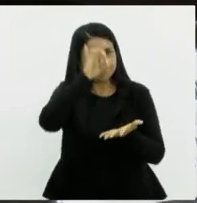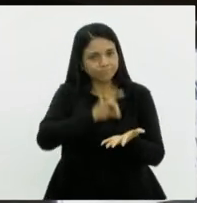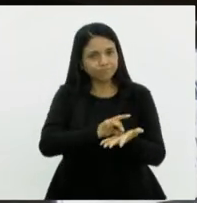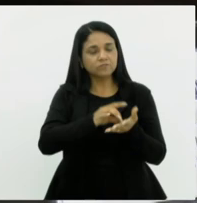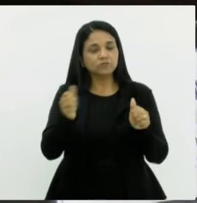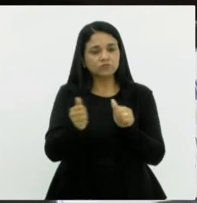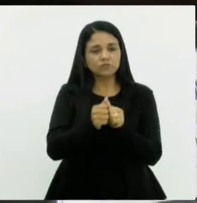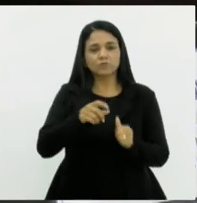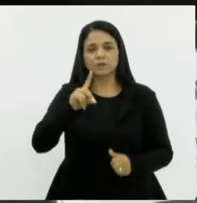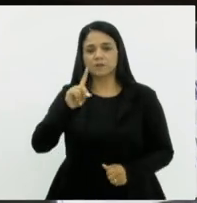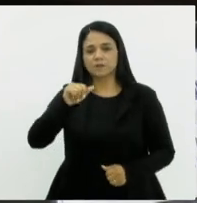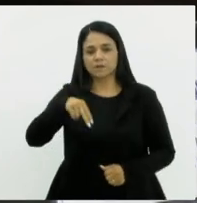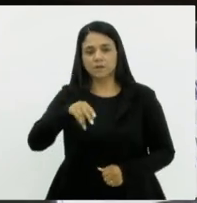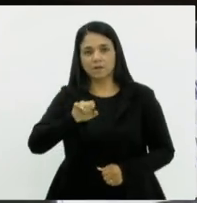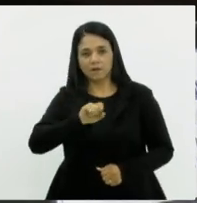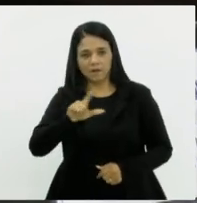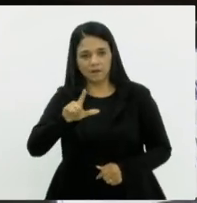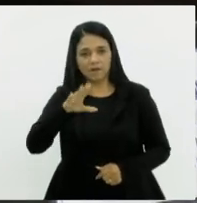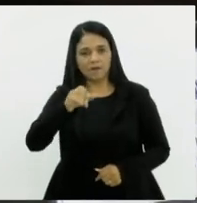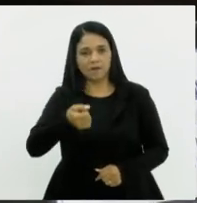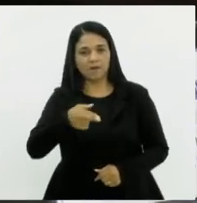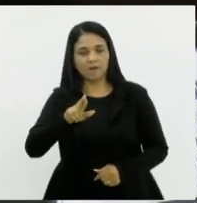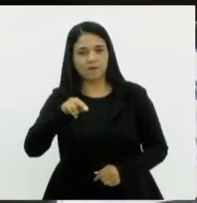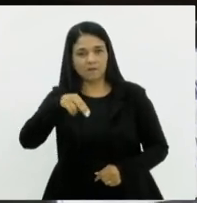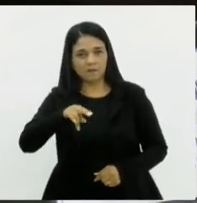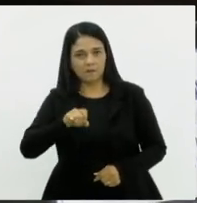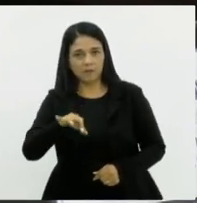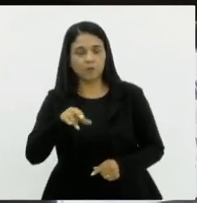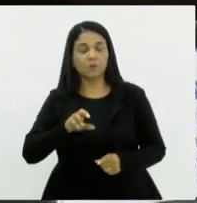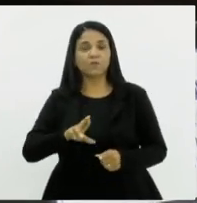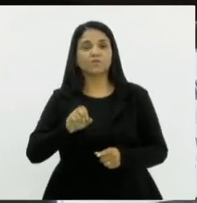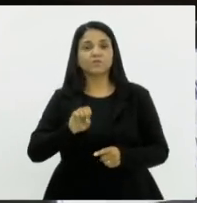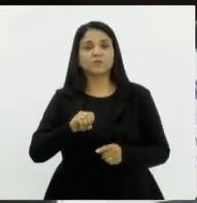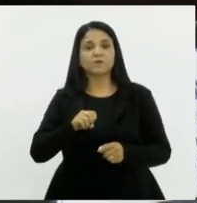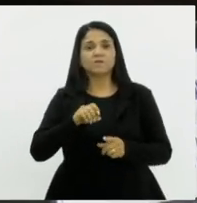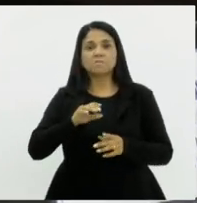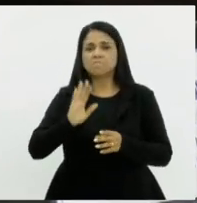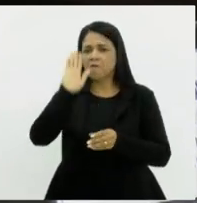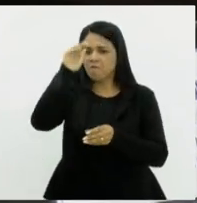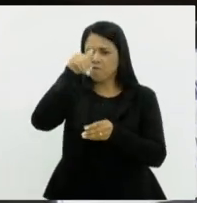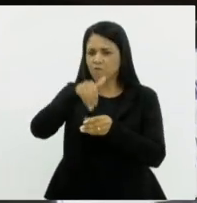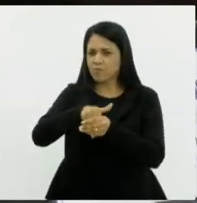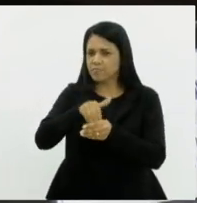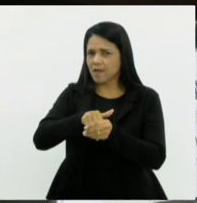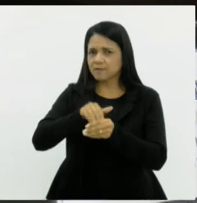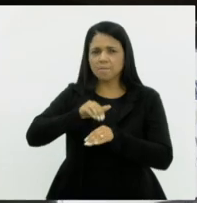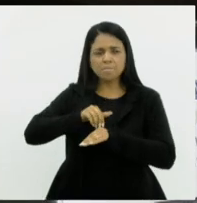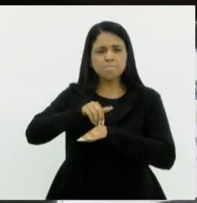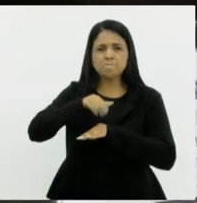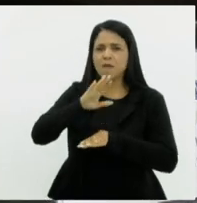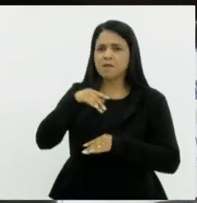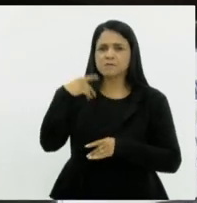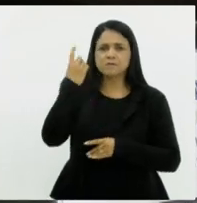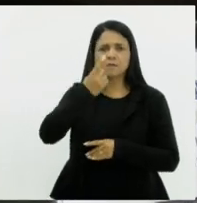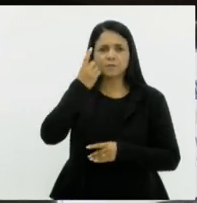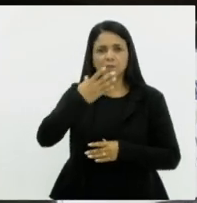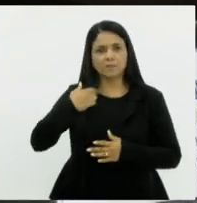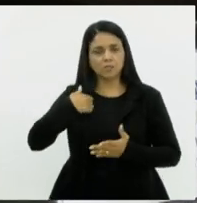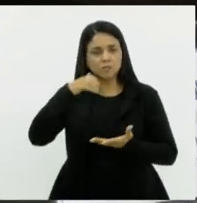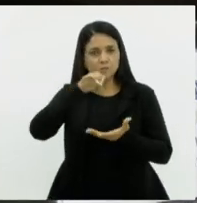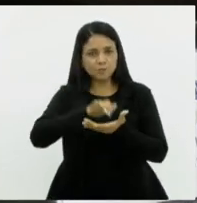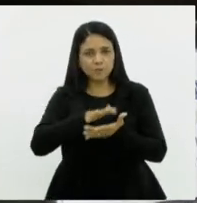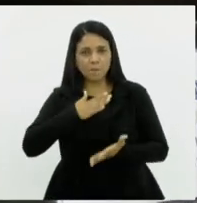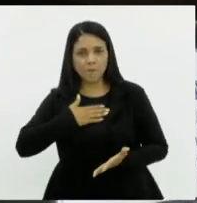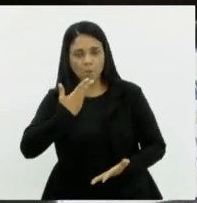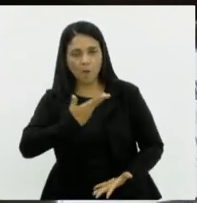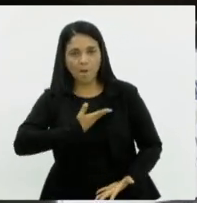Daniela Carneiro, que ocupou o ministério há pouco tempo, a deputada mais votada do nosso estado, esposa do meu querido amigo, que eu